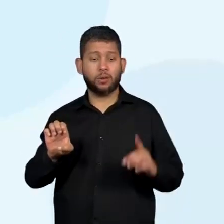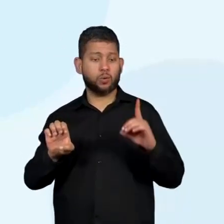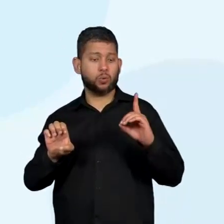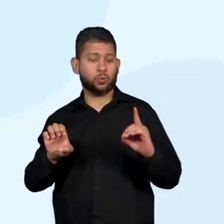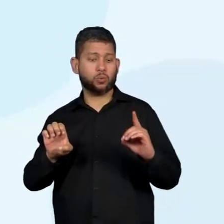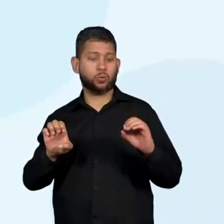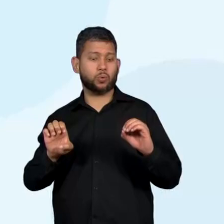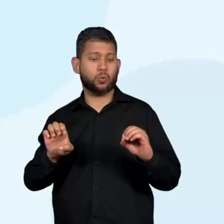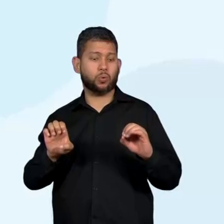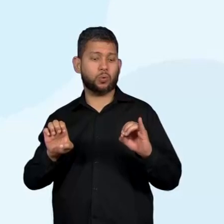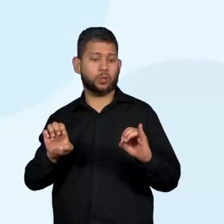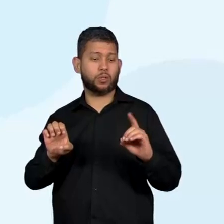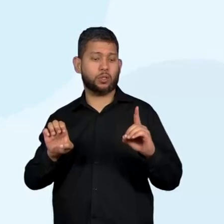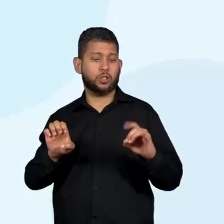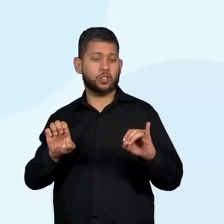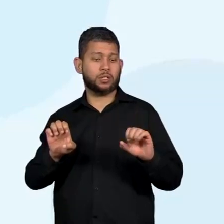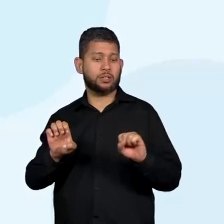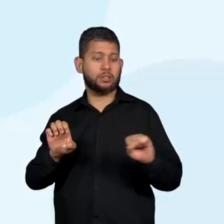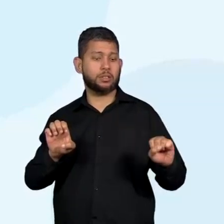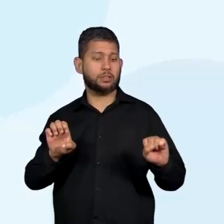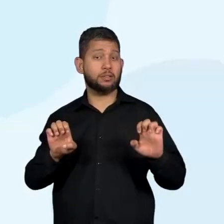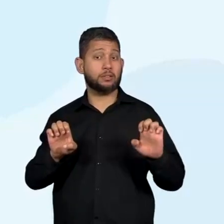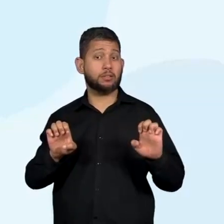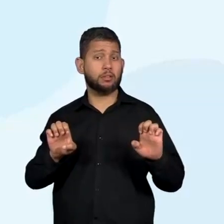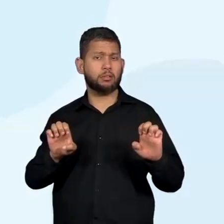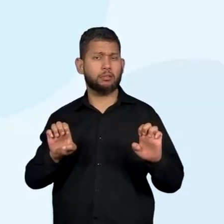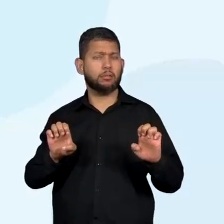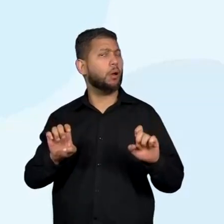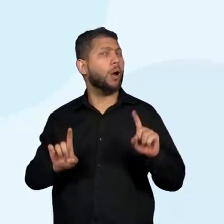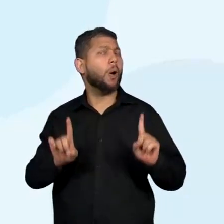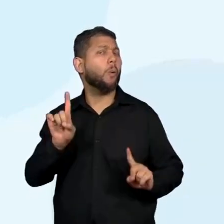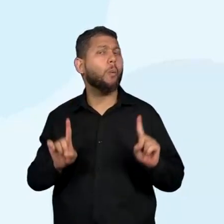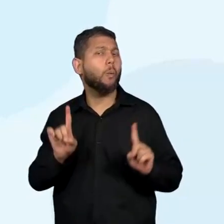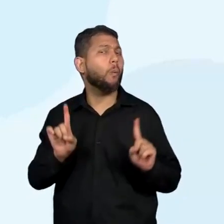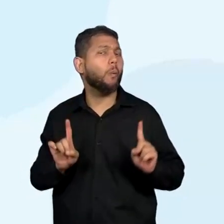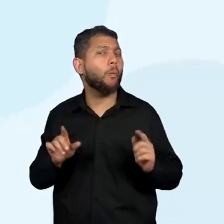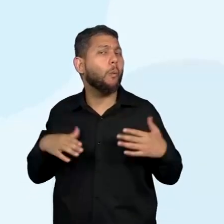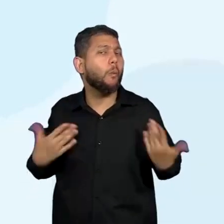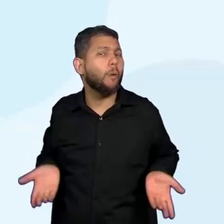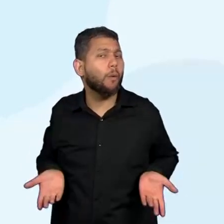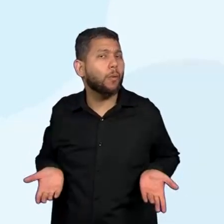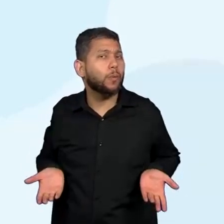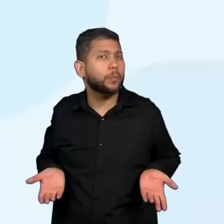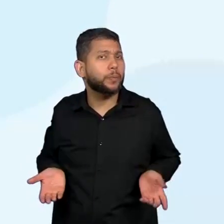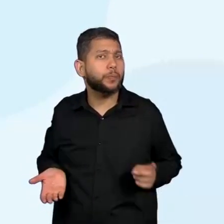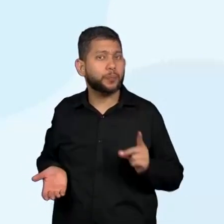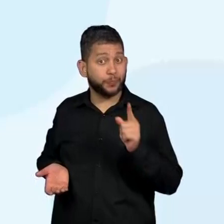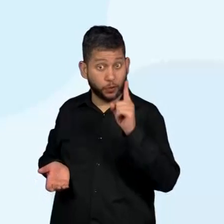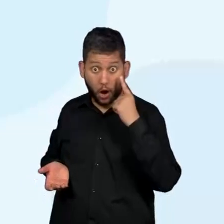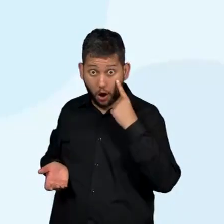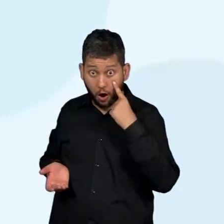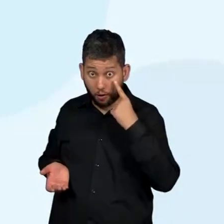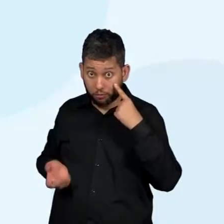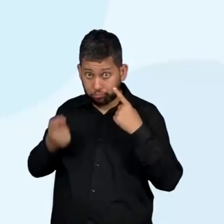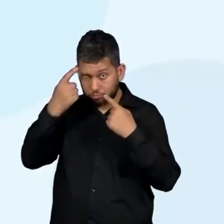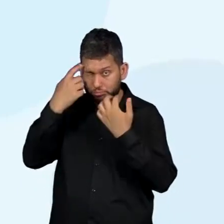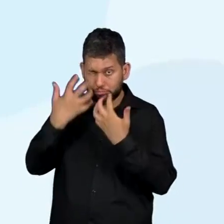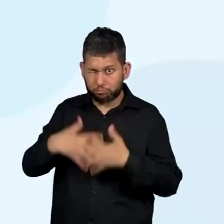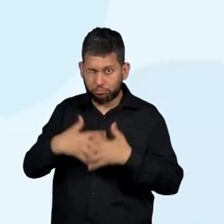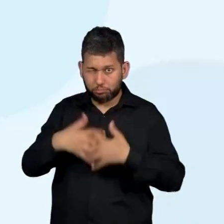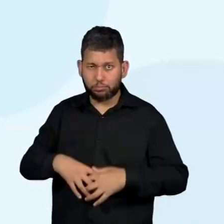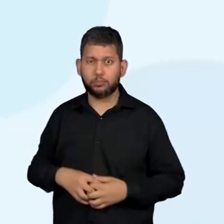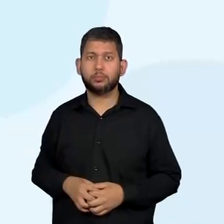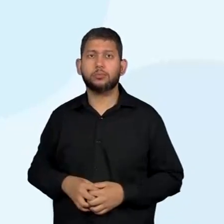dois S's. Nessa hora, a gente tem que pensar, se o doidice com, vamos supor, se eu tenho